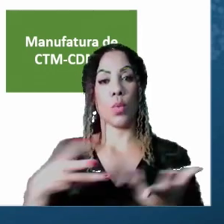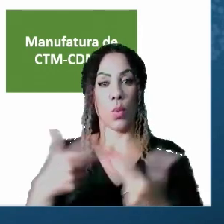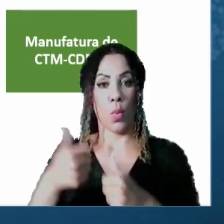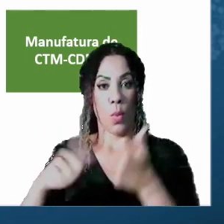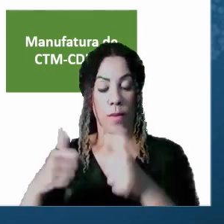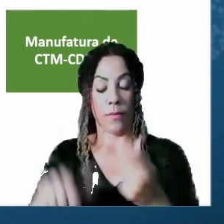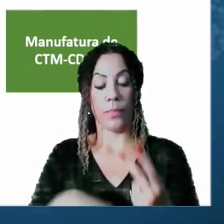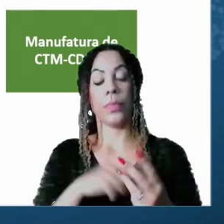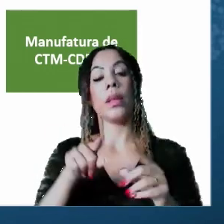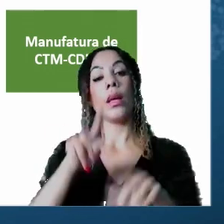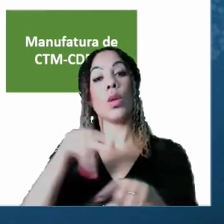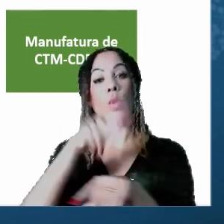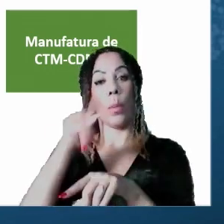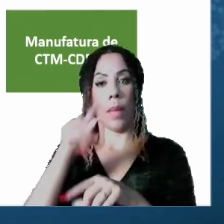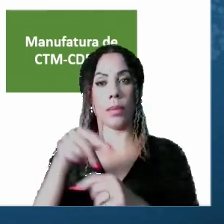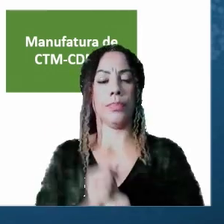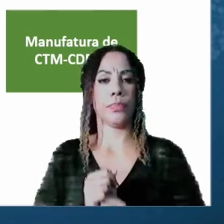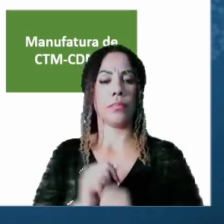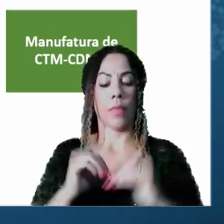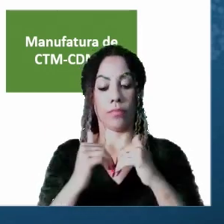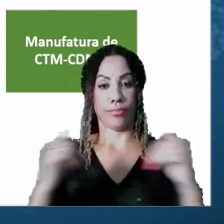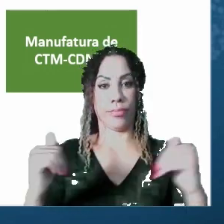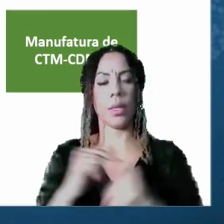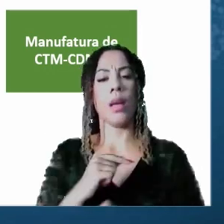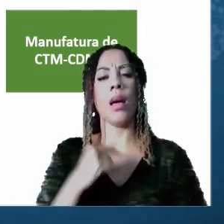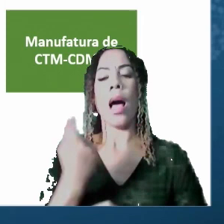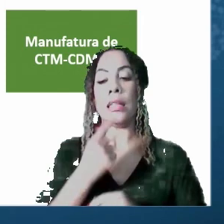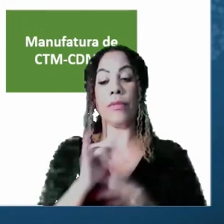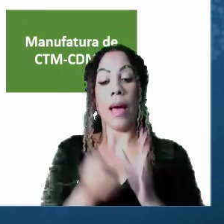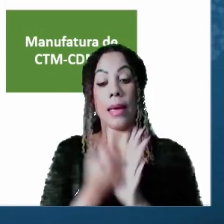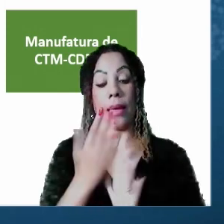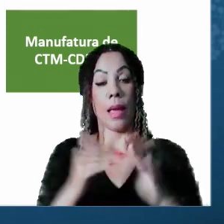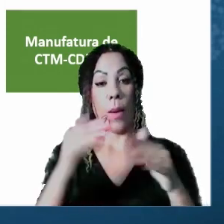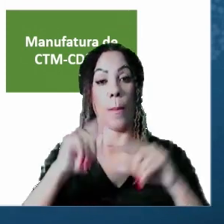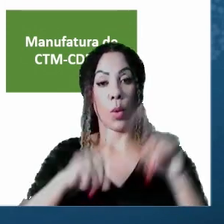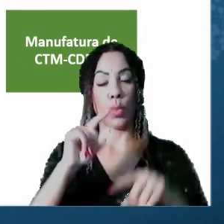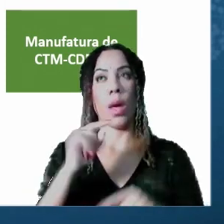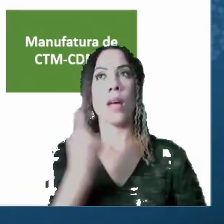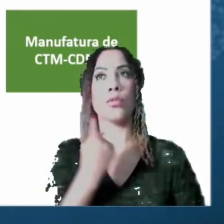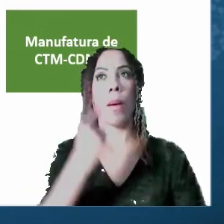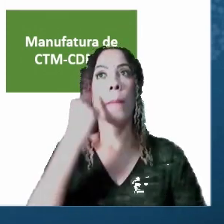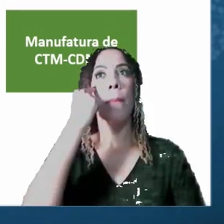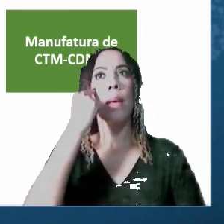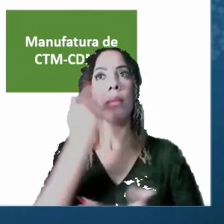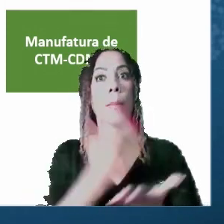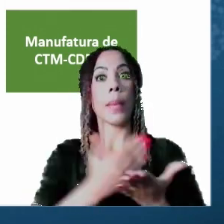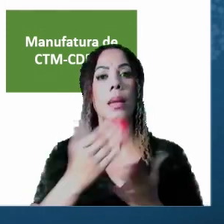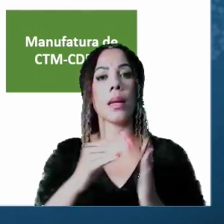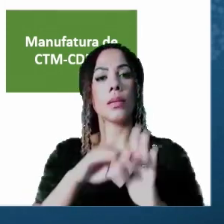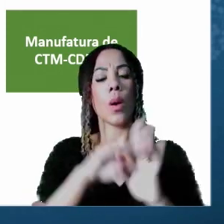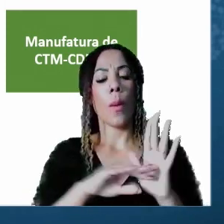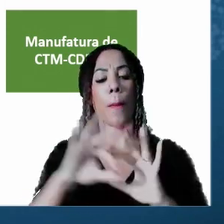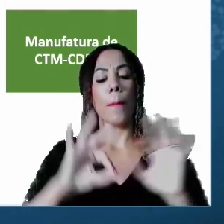país. O que a gente pensa quando a gente vai desenvolver um produto e iniciar o Plano de Desenvolvimento Global. A gente